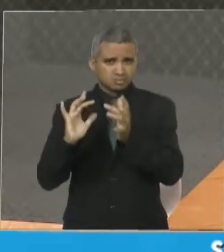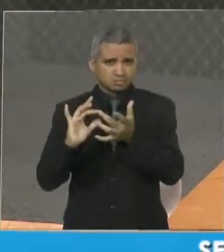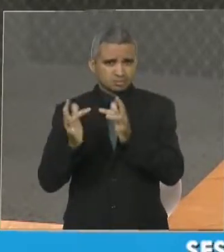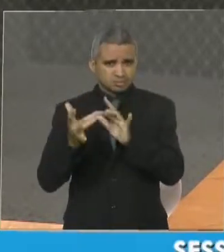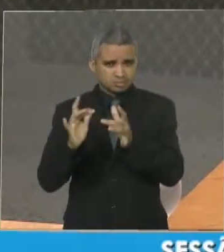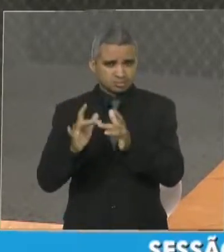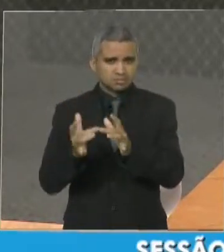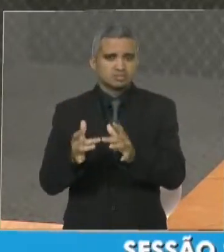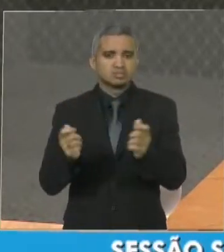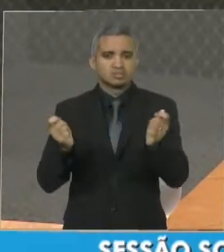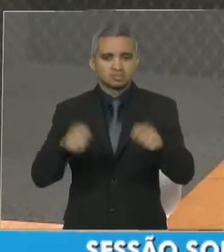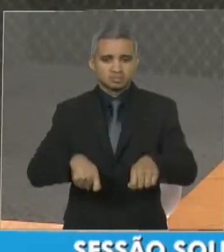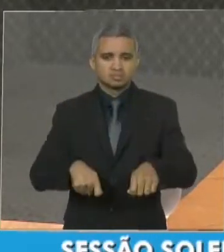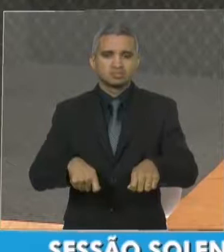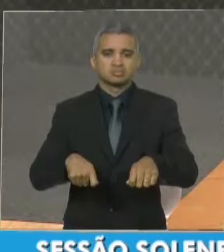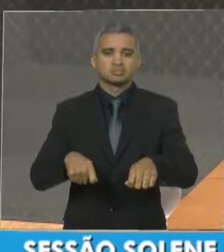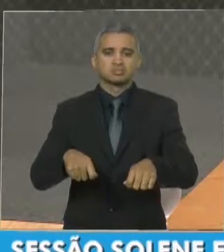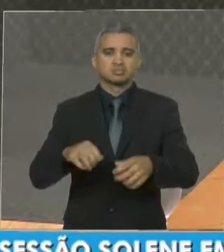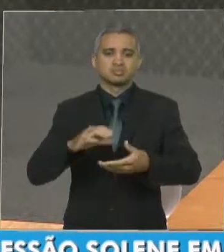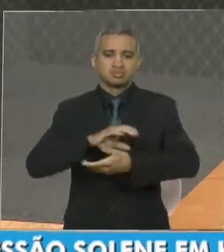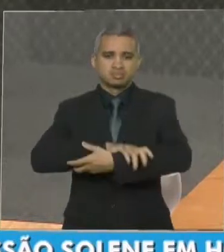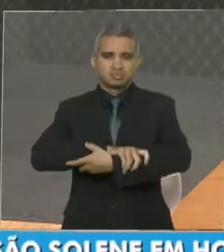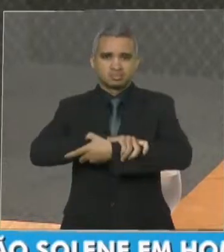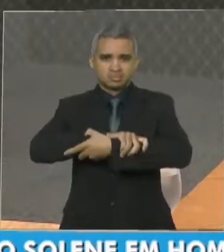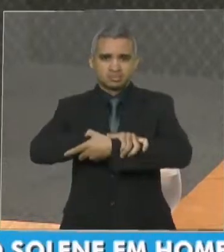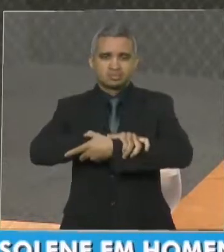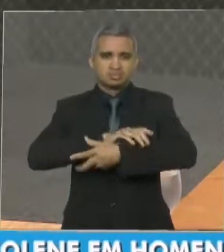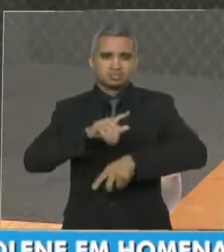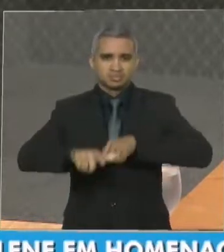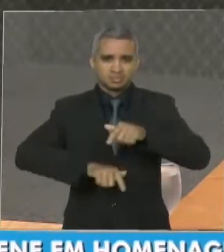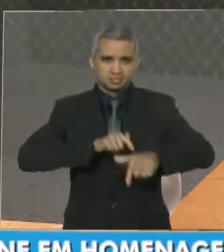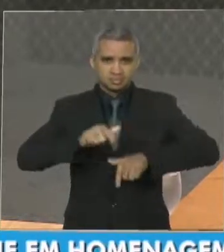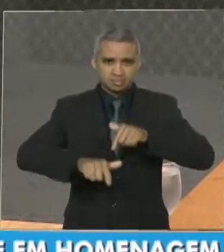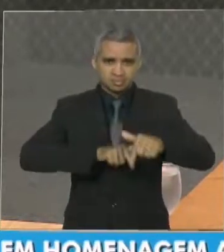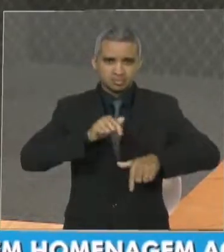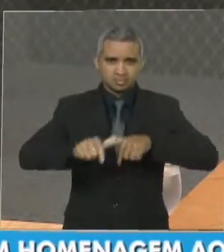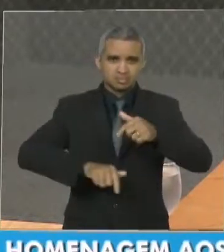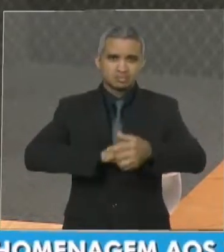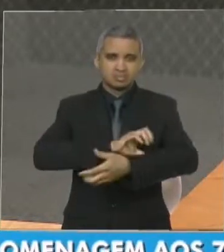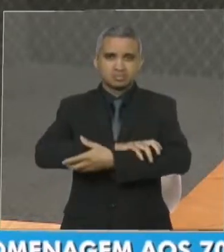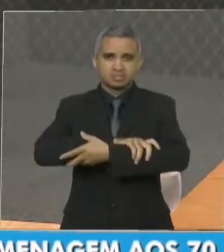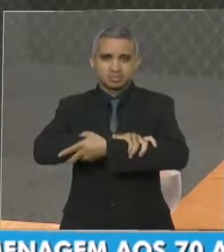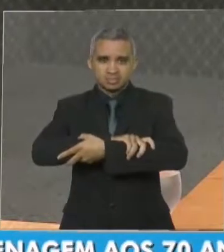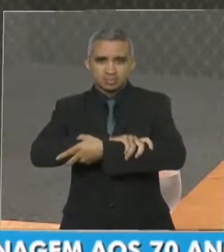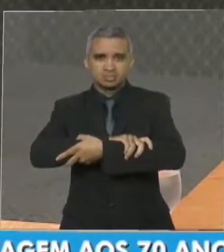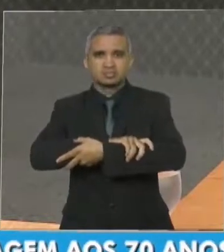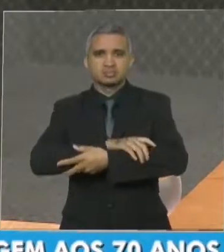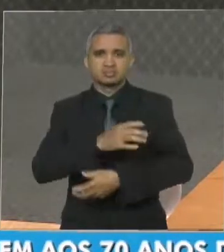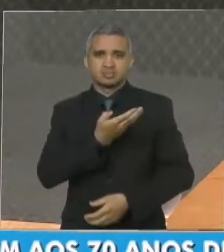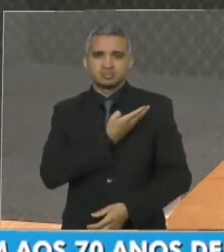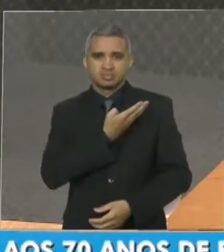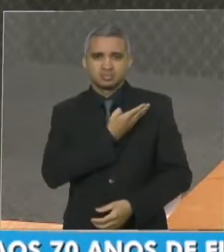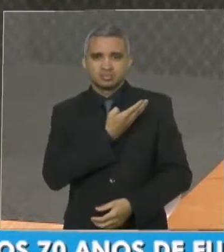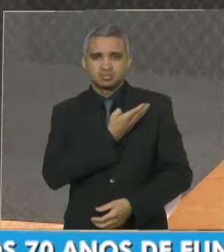de negócios, uma aliança de serviço e uma aliança de amizade e companheirismo com o Estado de Israel.